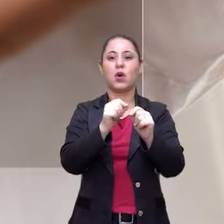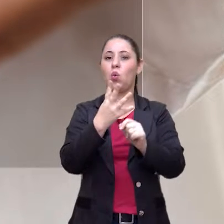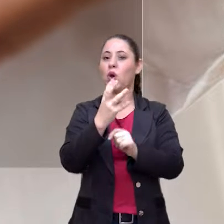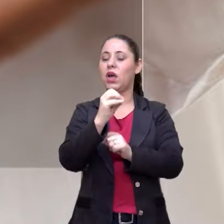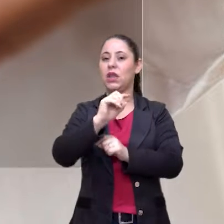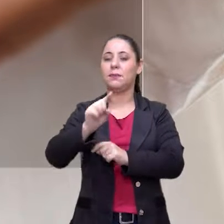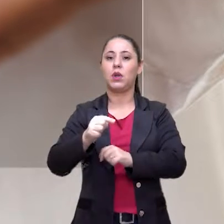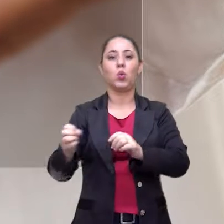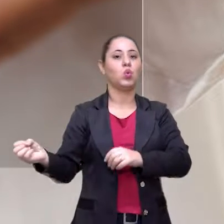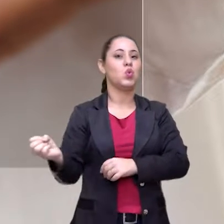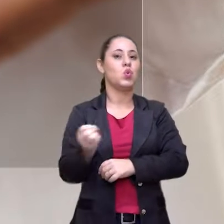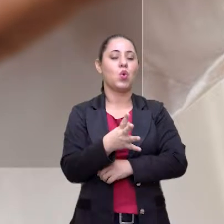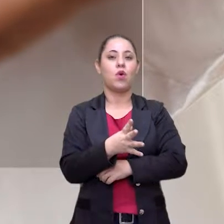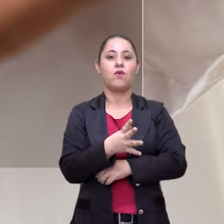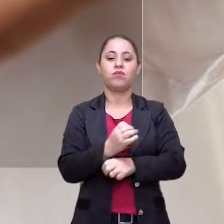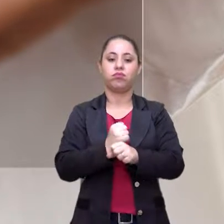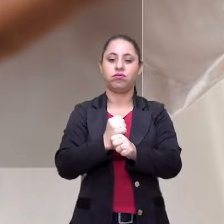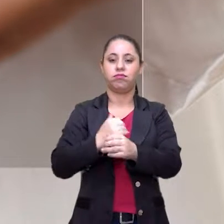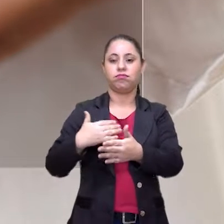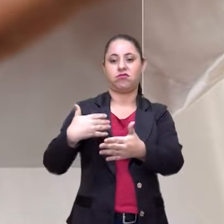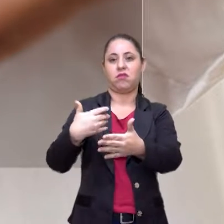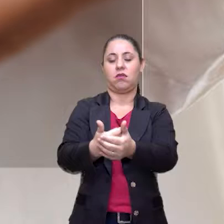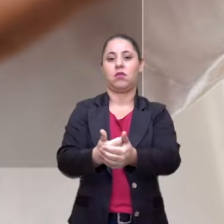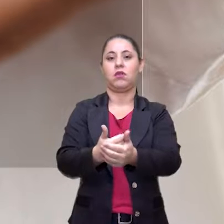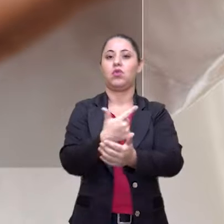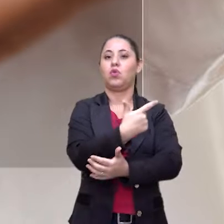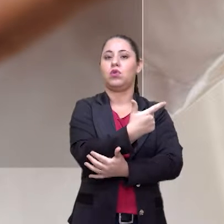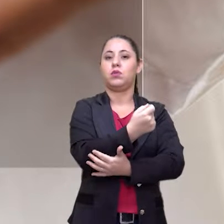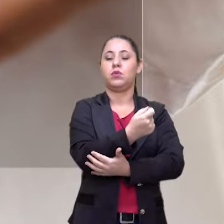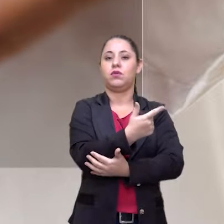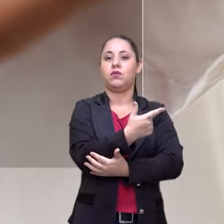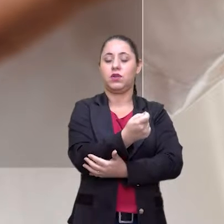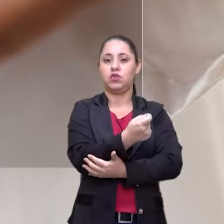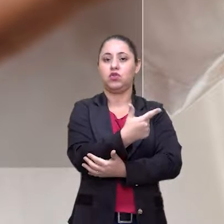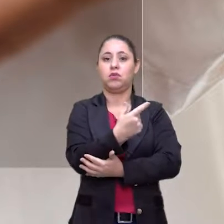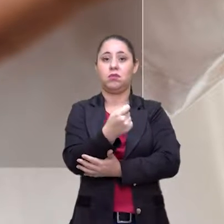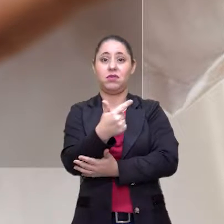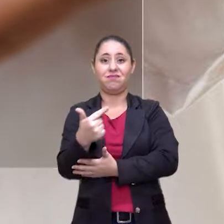de mais de 40 mil novos casos para o ano triênio